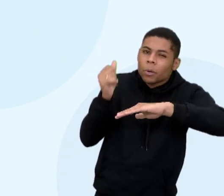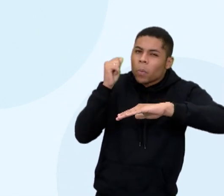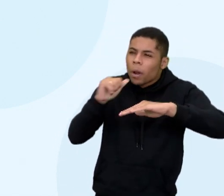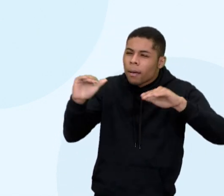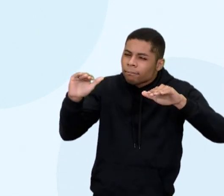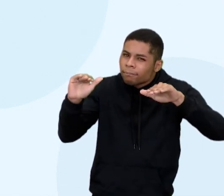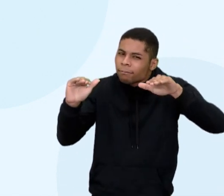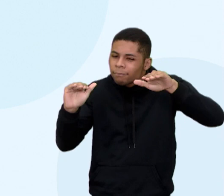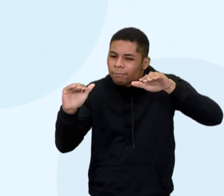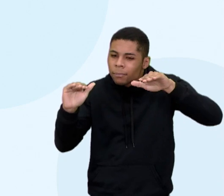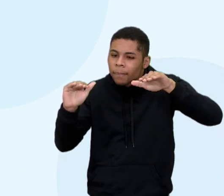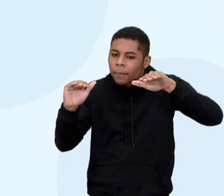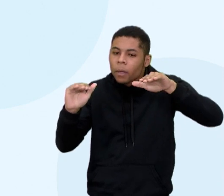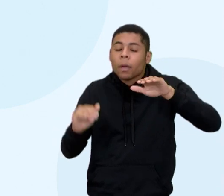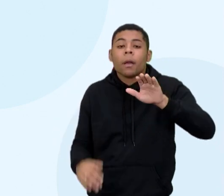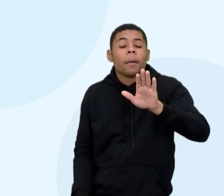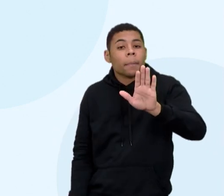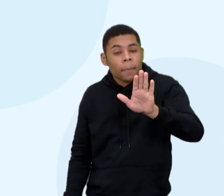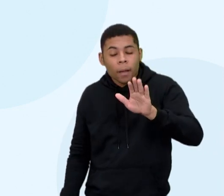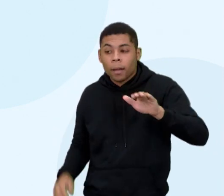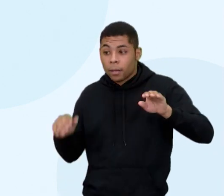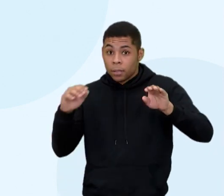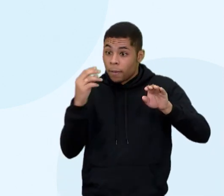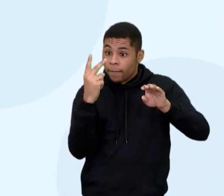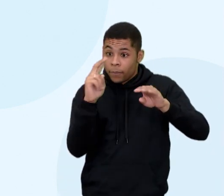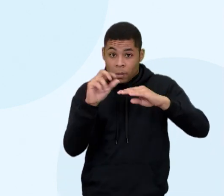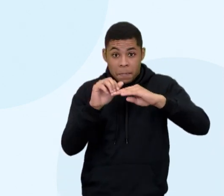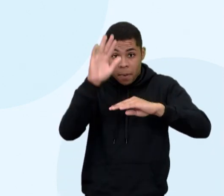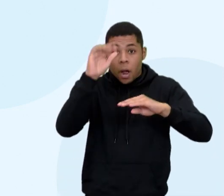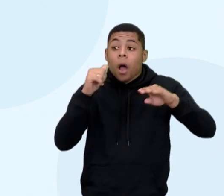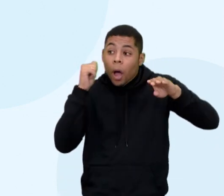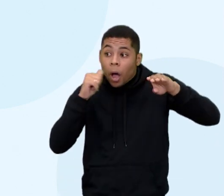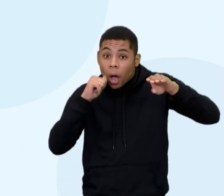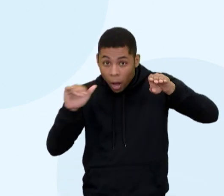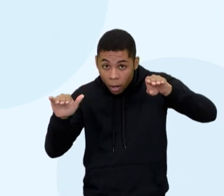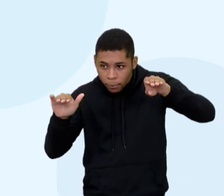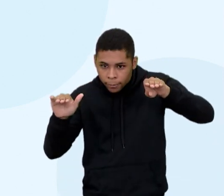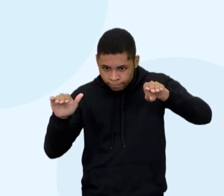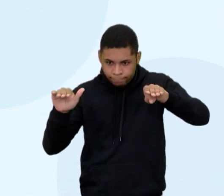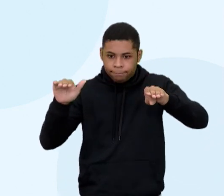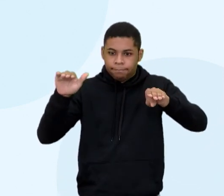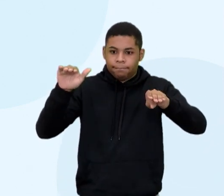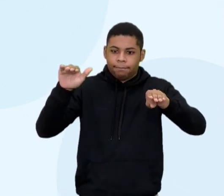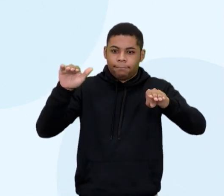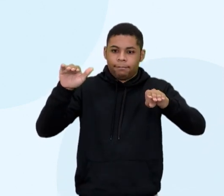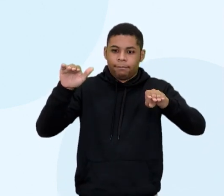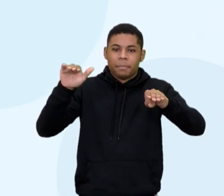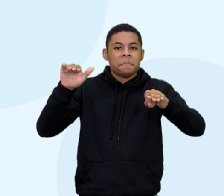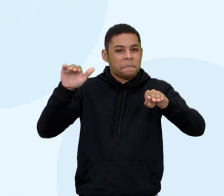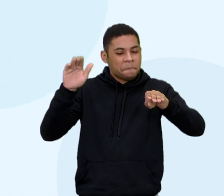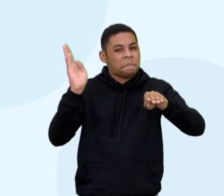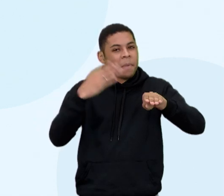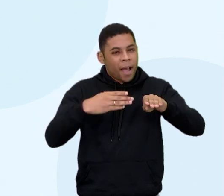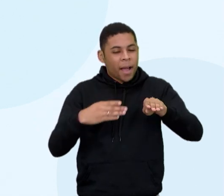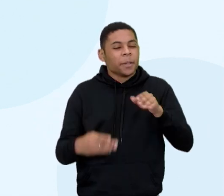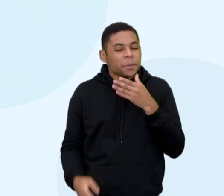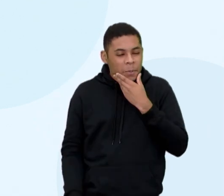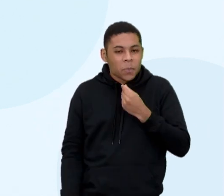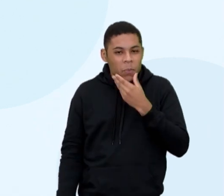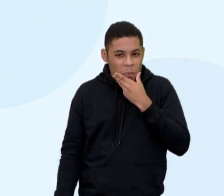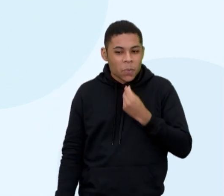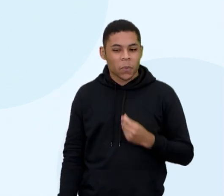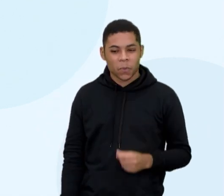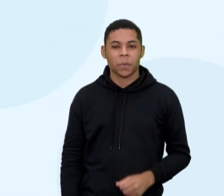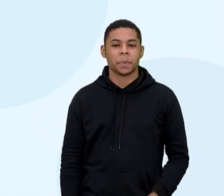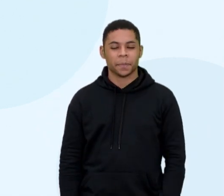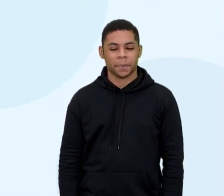maior. Agora, a partir daí, né, dos 25 anos, a projeção de mulheres, né, é um pouco maior do que a de homens